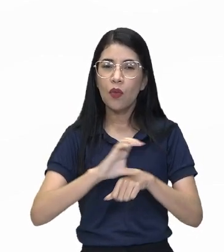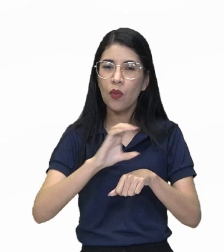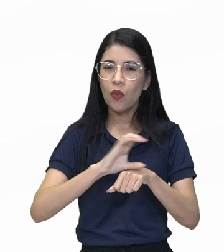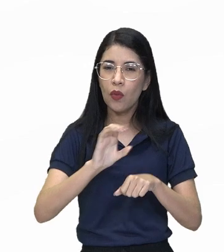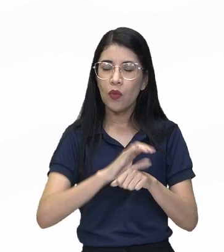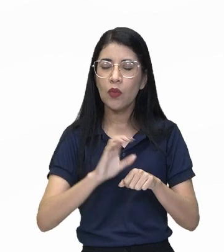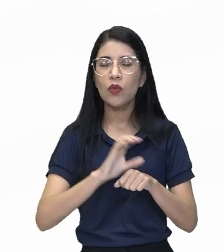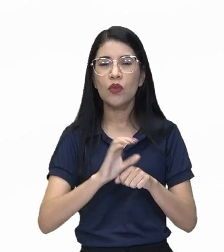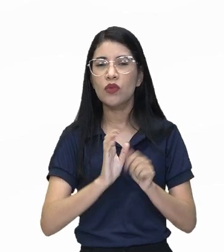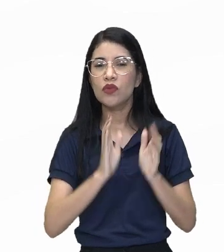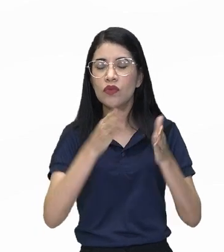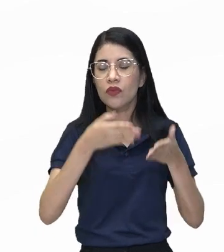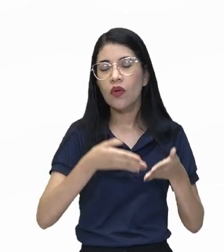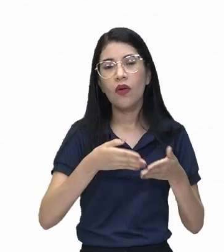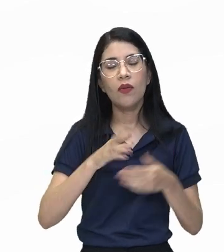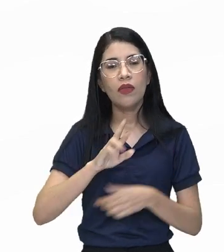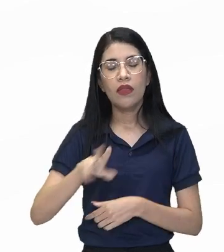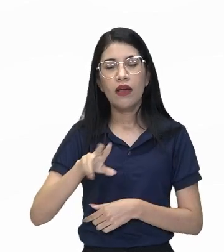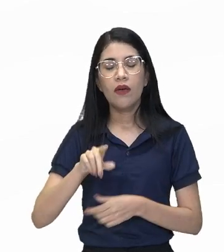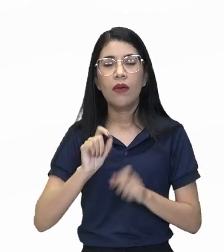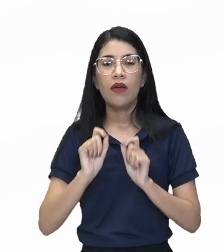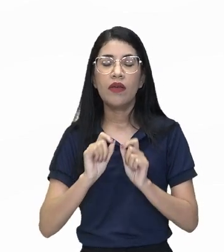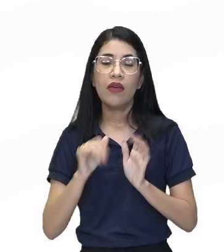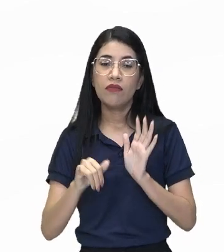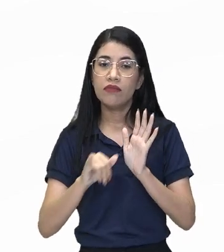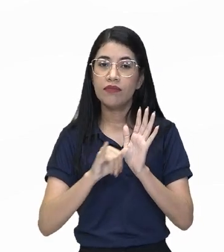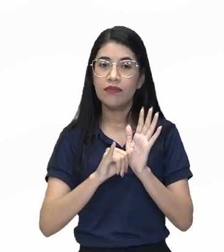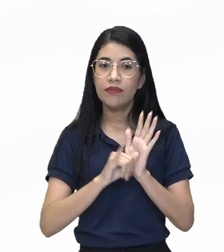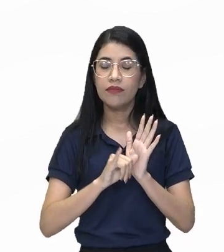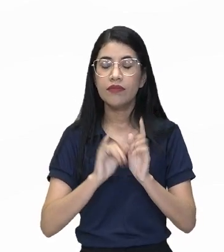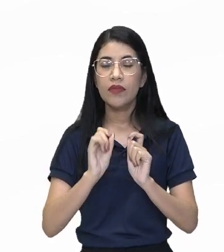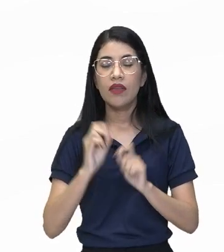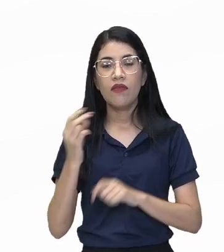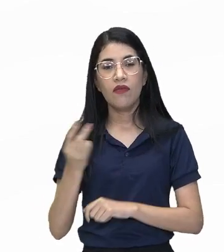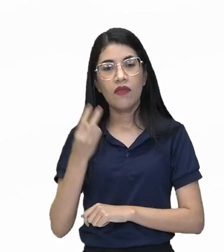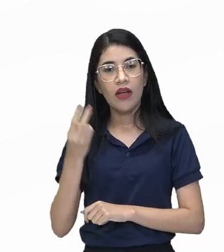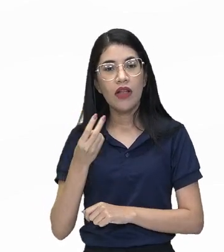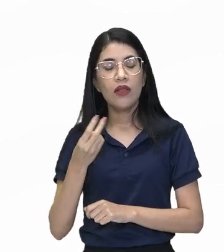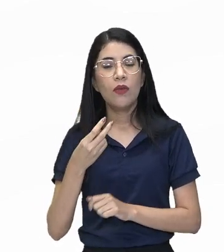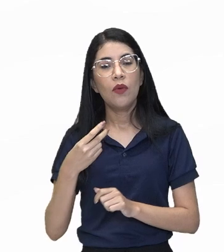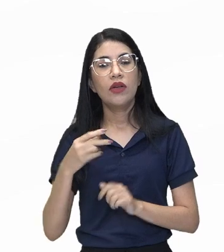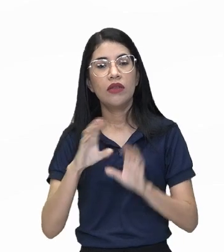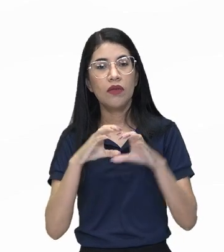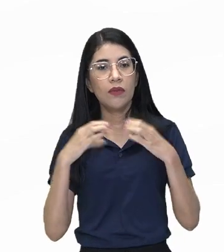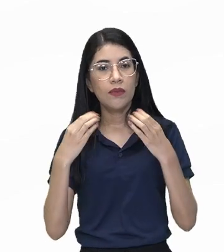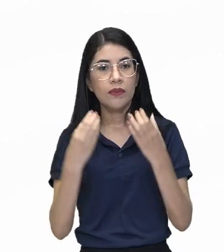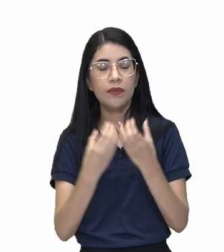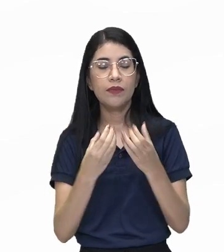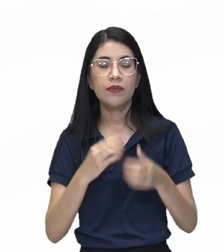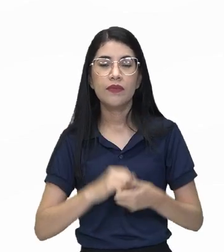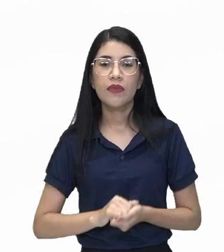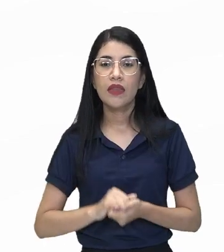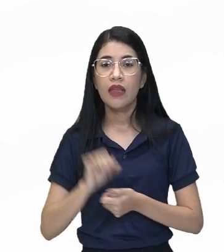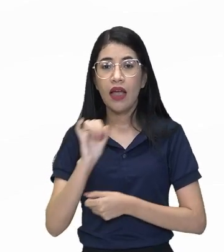Não, elas vêm da identidade, ela tem os valores de uma comunidade. A gente tem aí uma imagem de